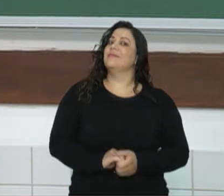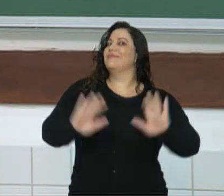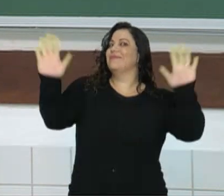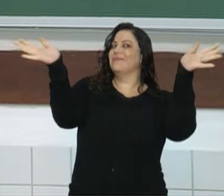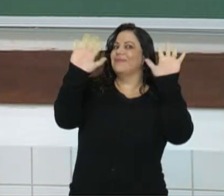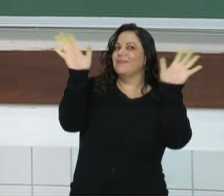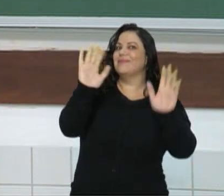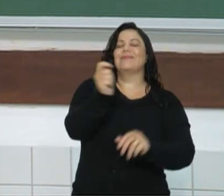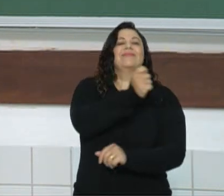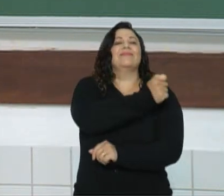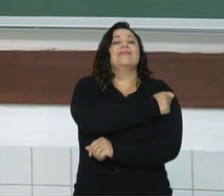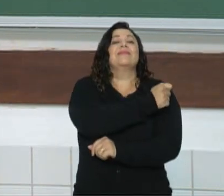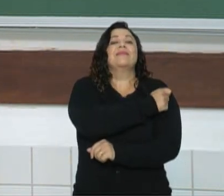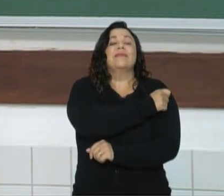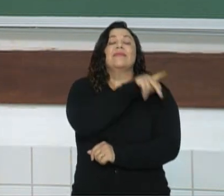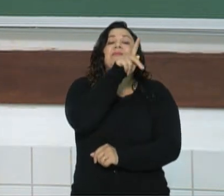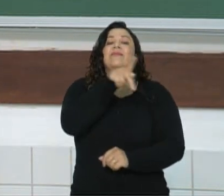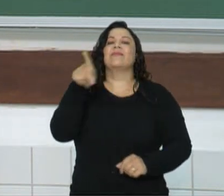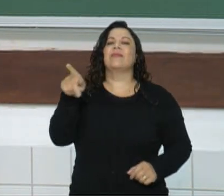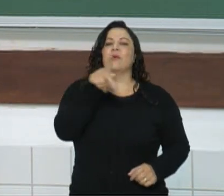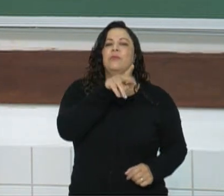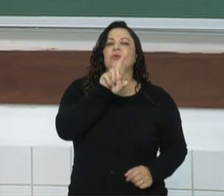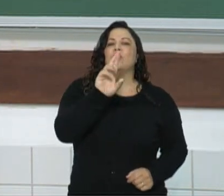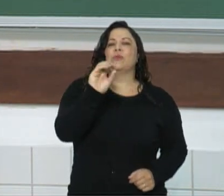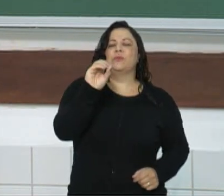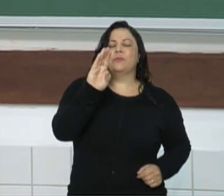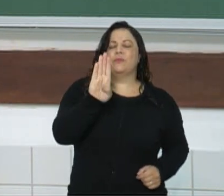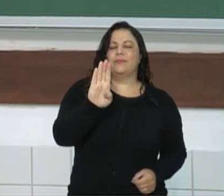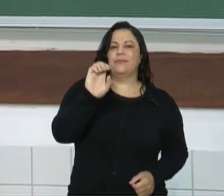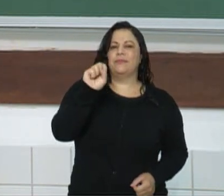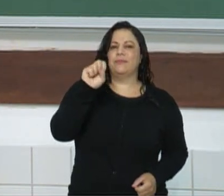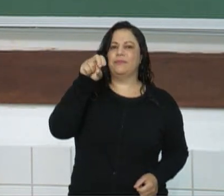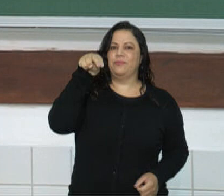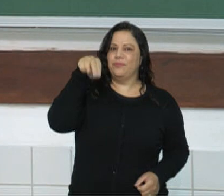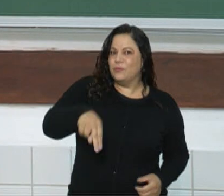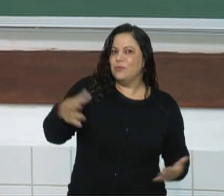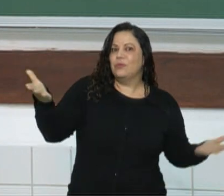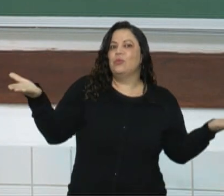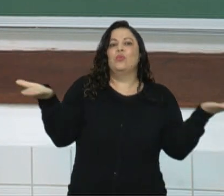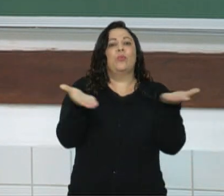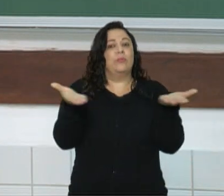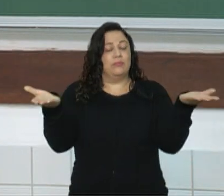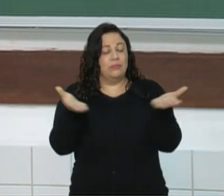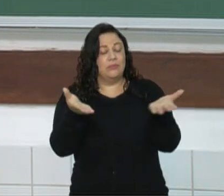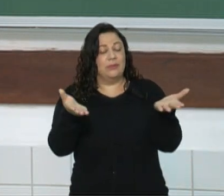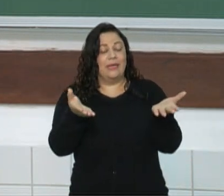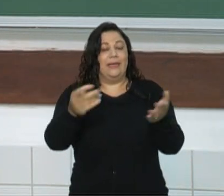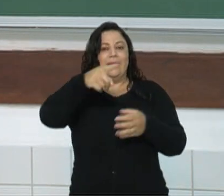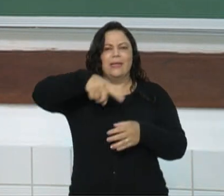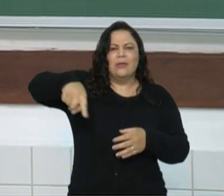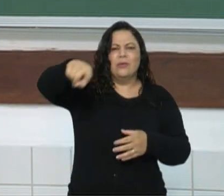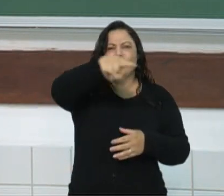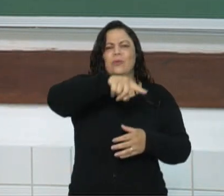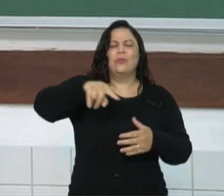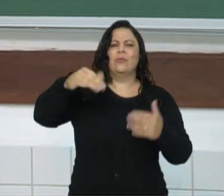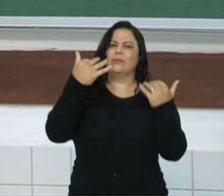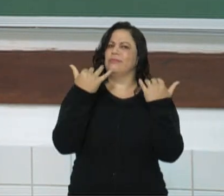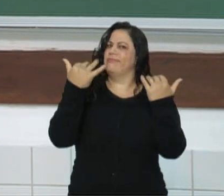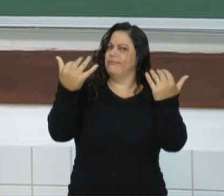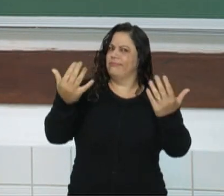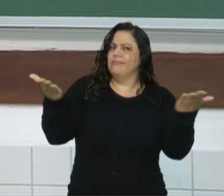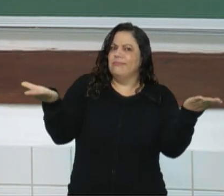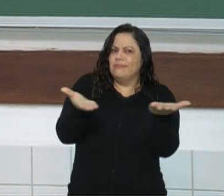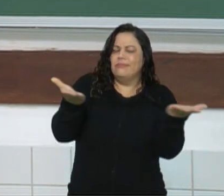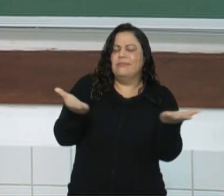Olá, estudante! Eu sou o professor Robson Mendonça e hoje estarei com você aqui para uma aula sobre